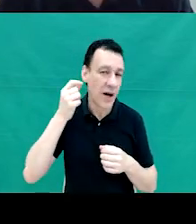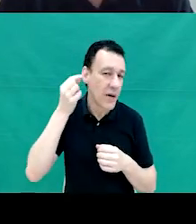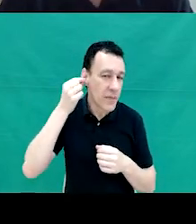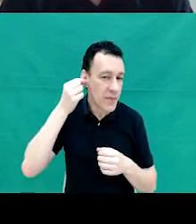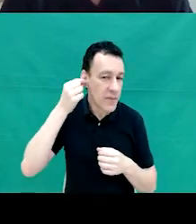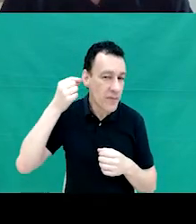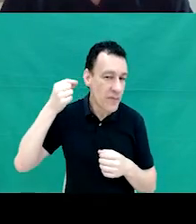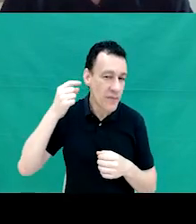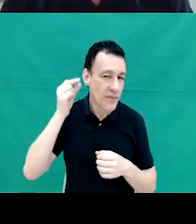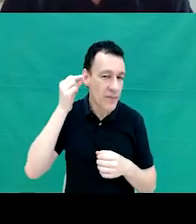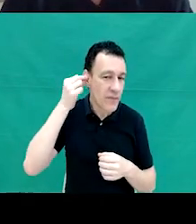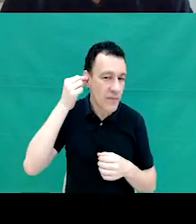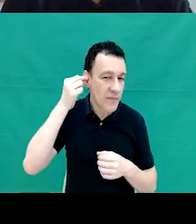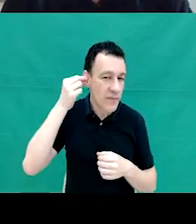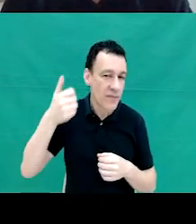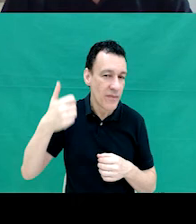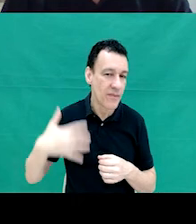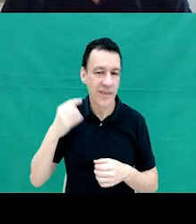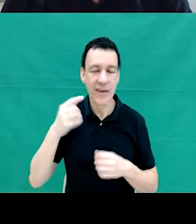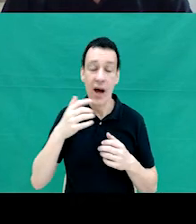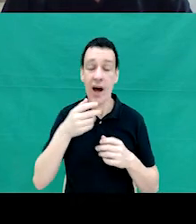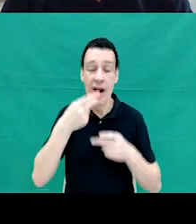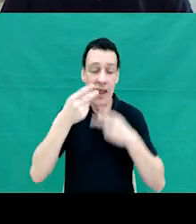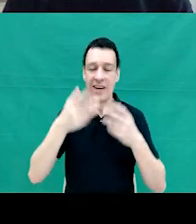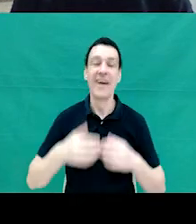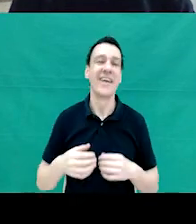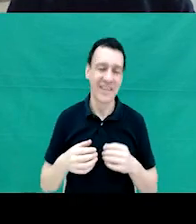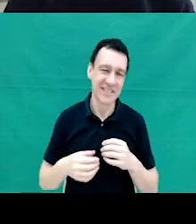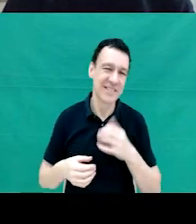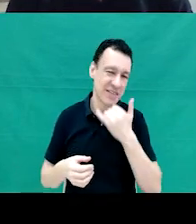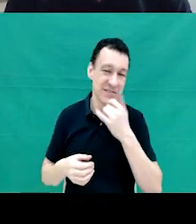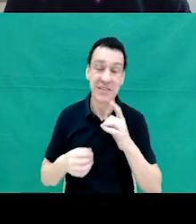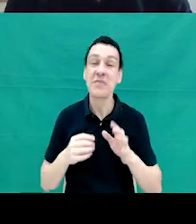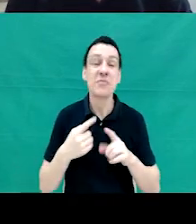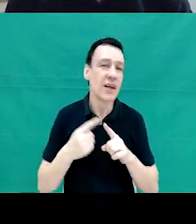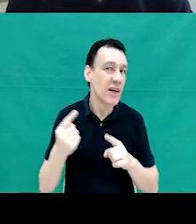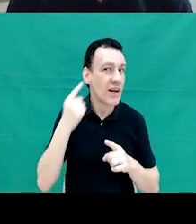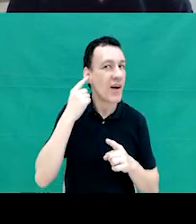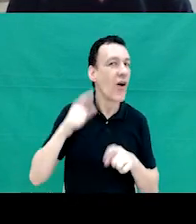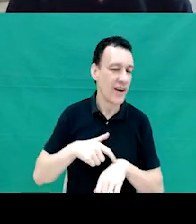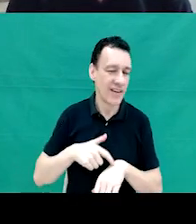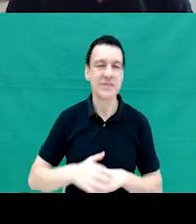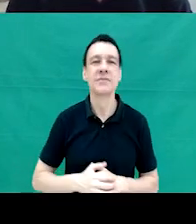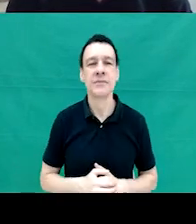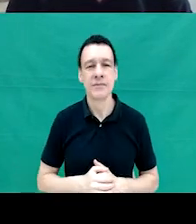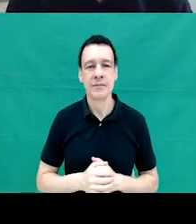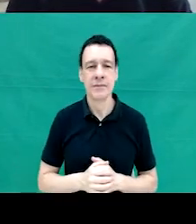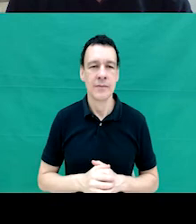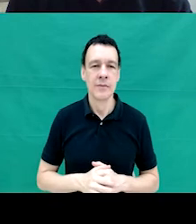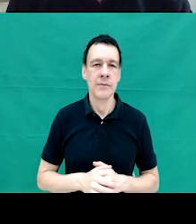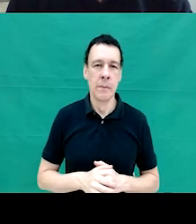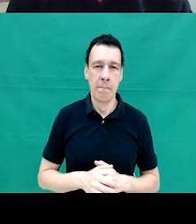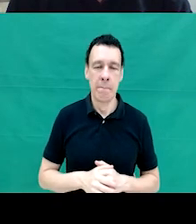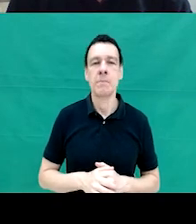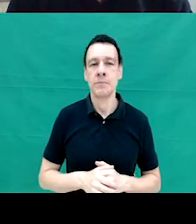Perdão? Só para saber o horário. Só para saber o horário, legal. Então, só para recapitular, a nona heurística